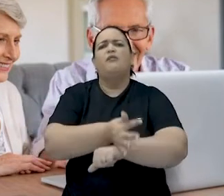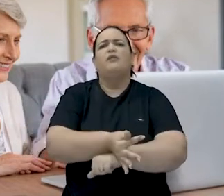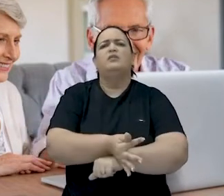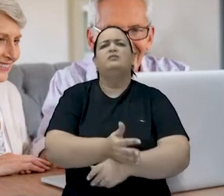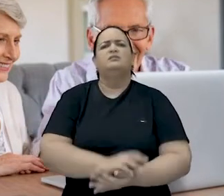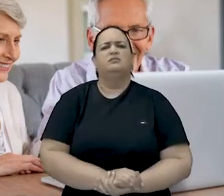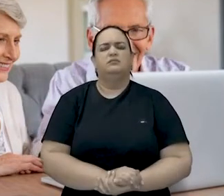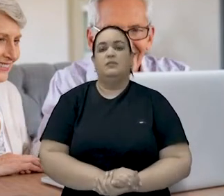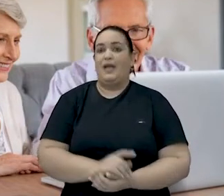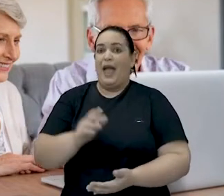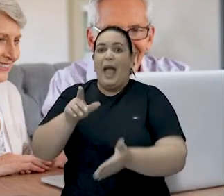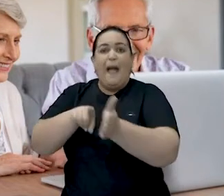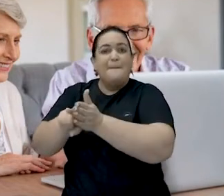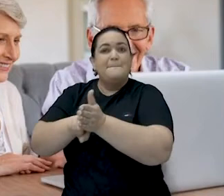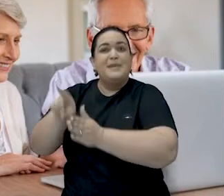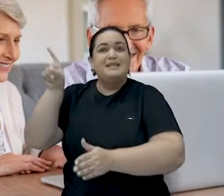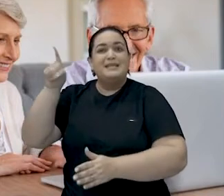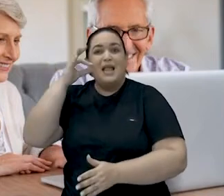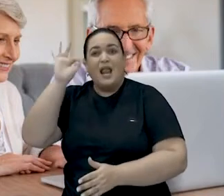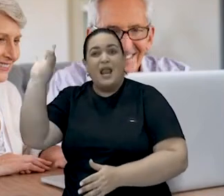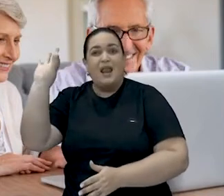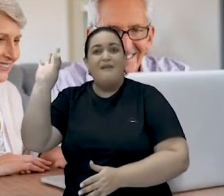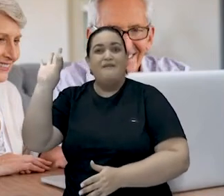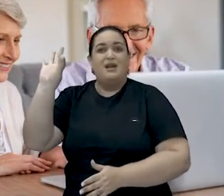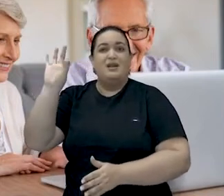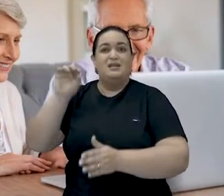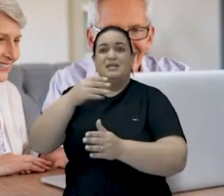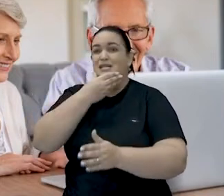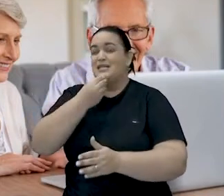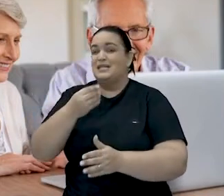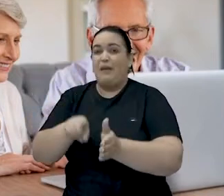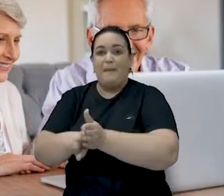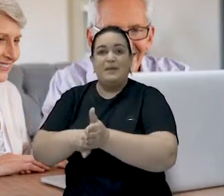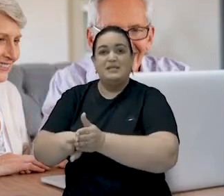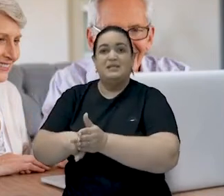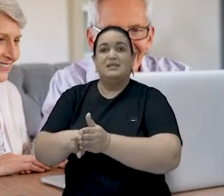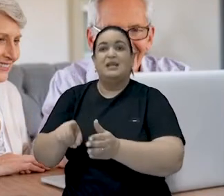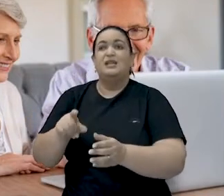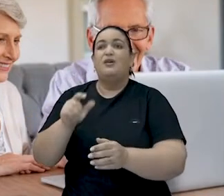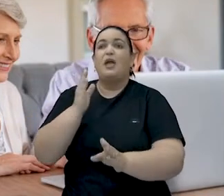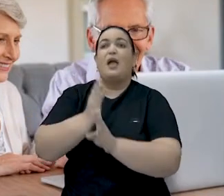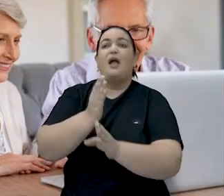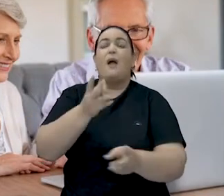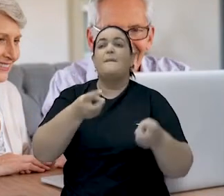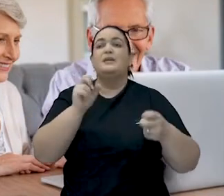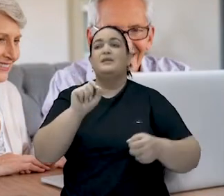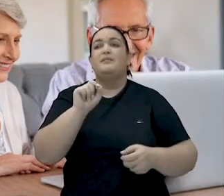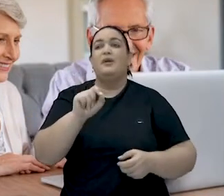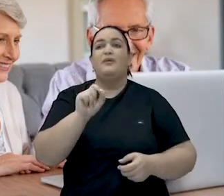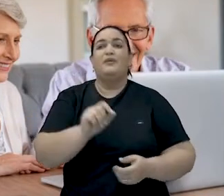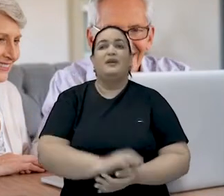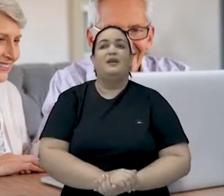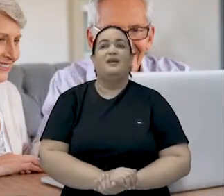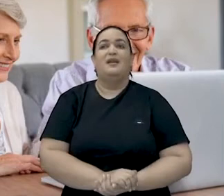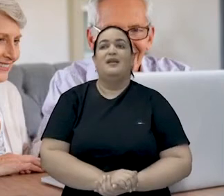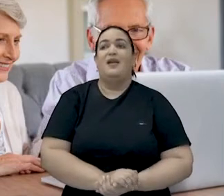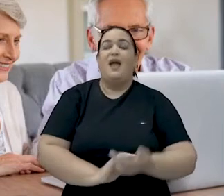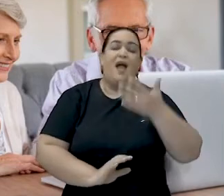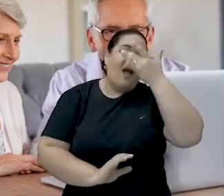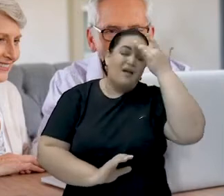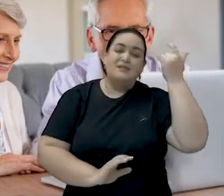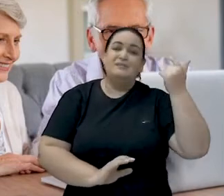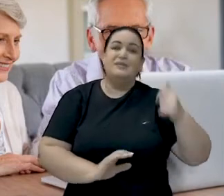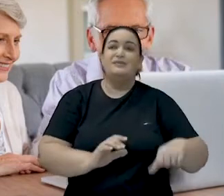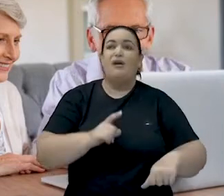França, os idosos têm uma tendência maior a propagar informações equivocadas, sem sequer